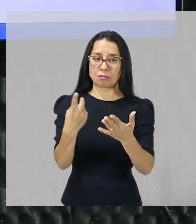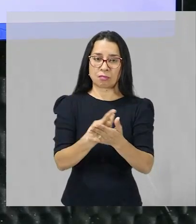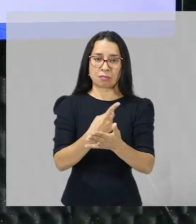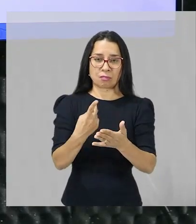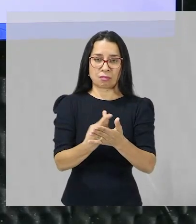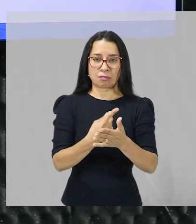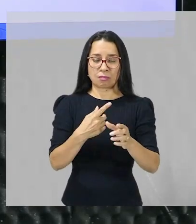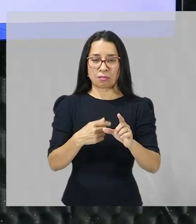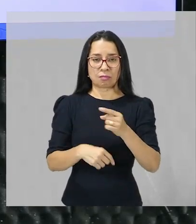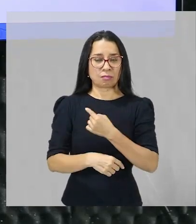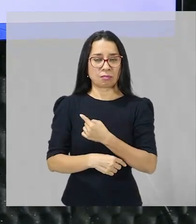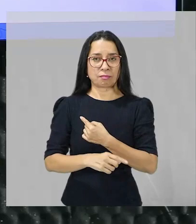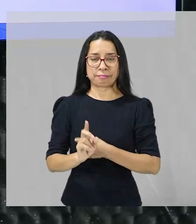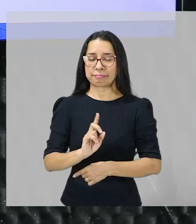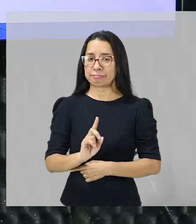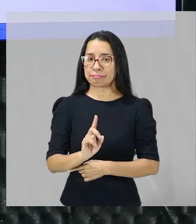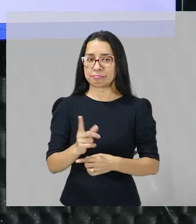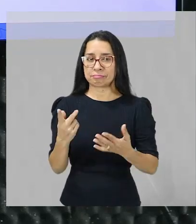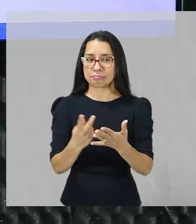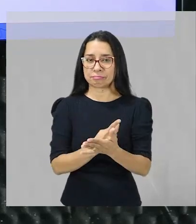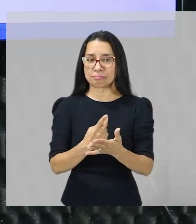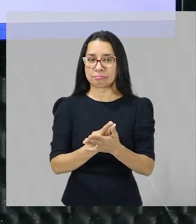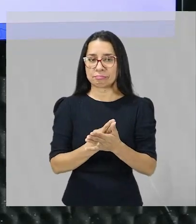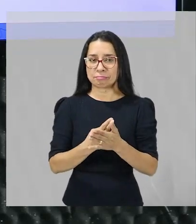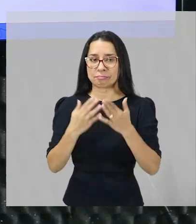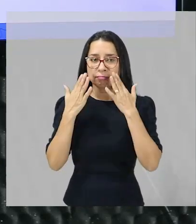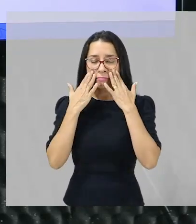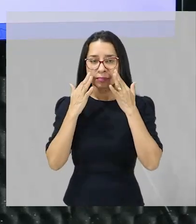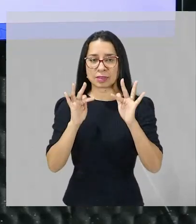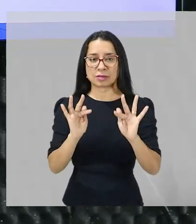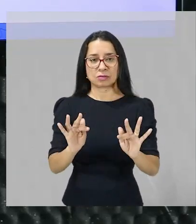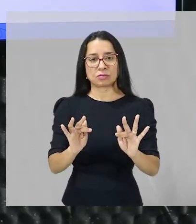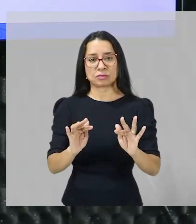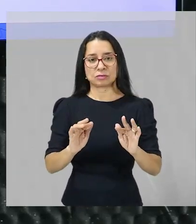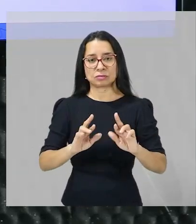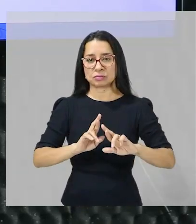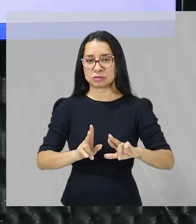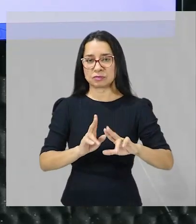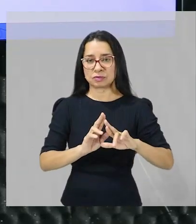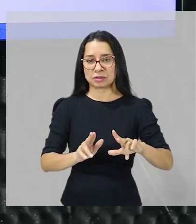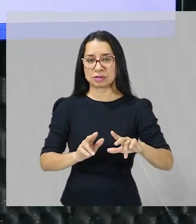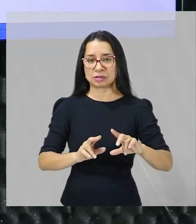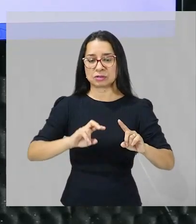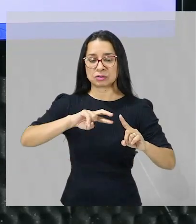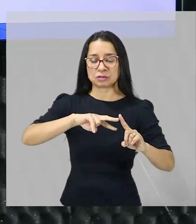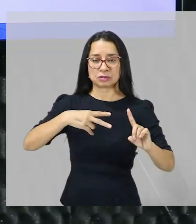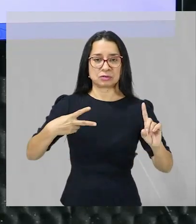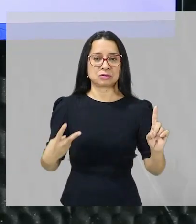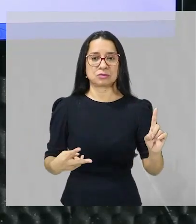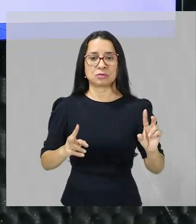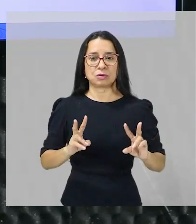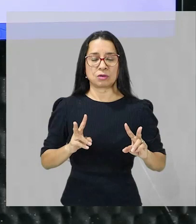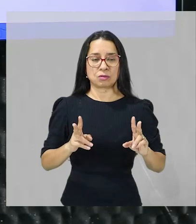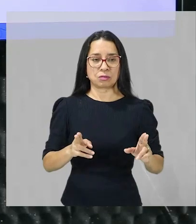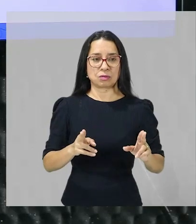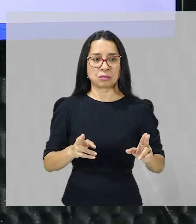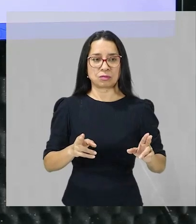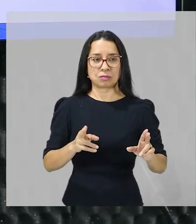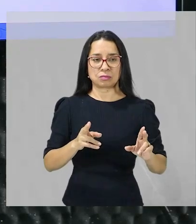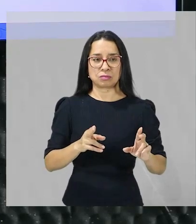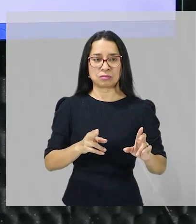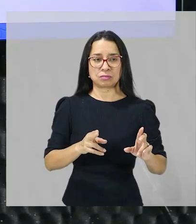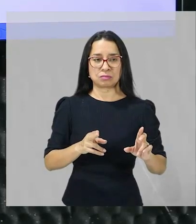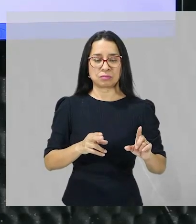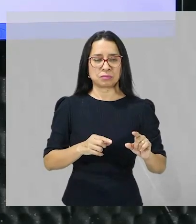mesmo fenótipo. Não. Fenótipo diferente, genótipo igual, tá? E aqui a letra D é como se fosse